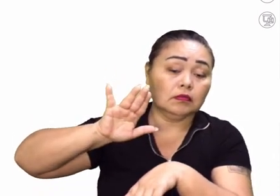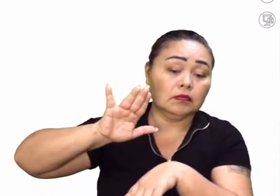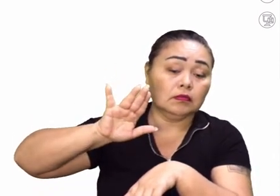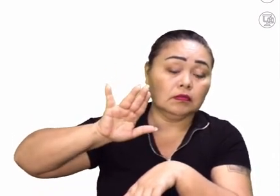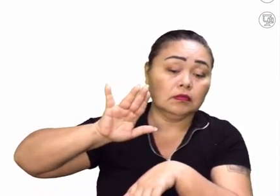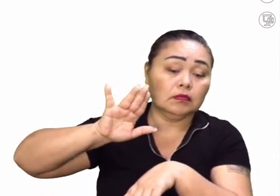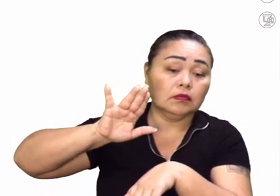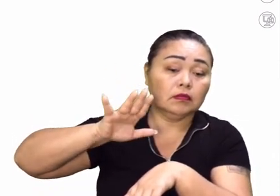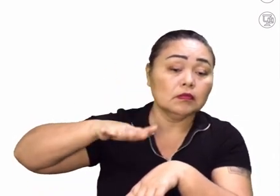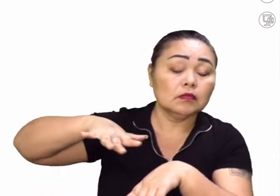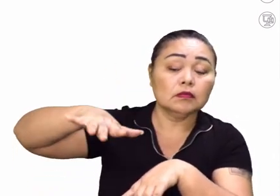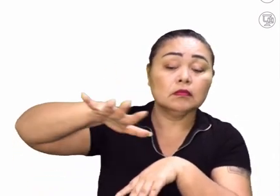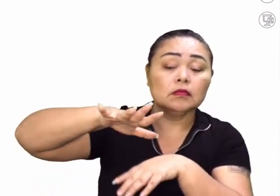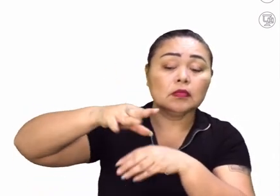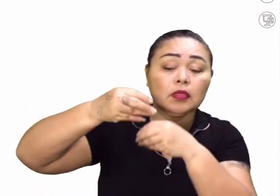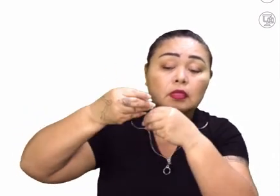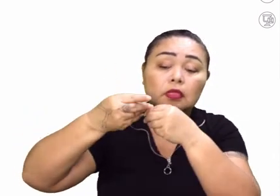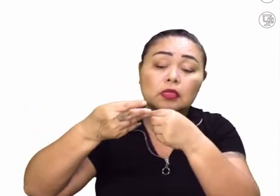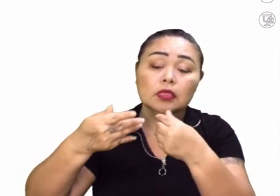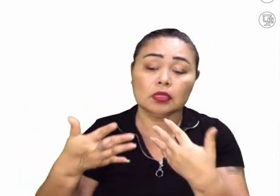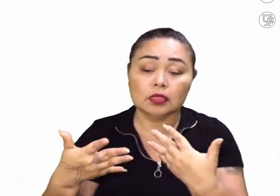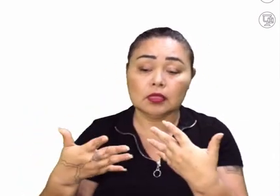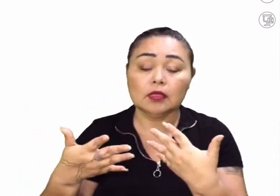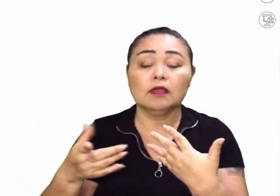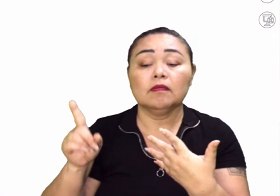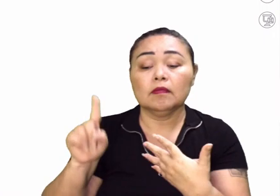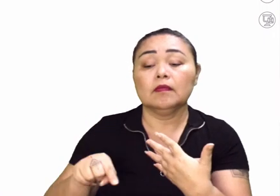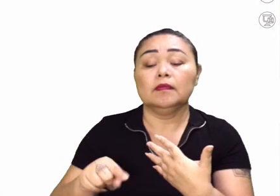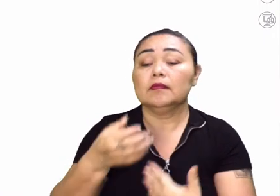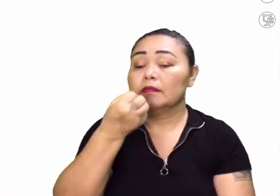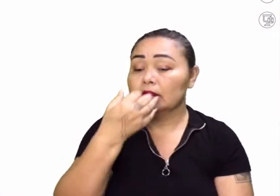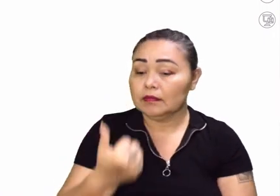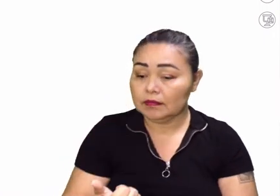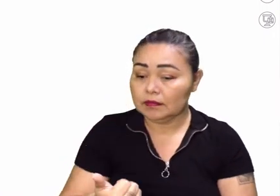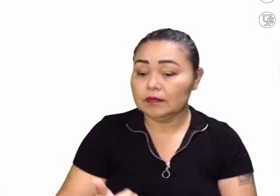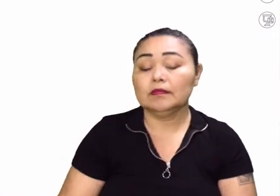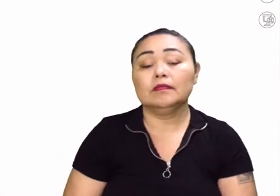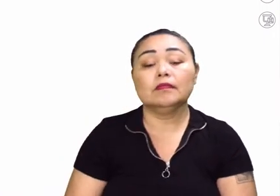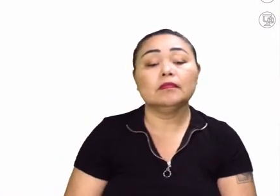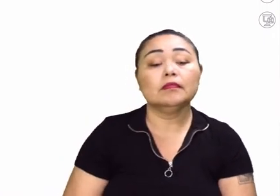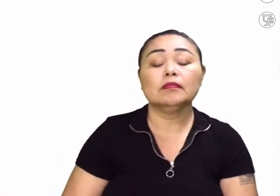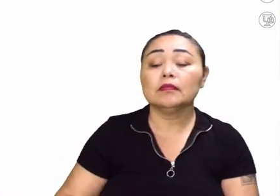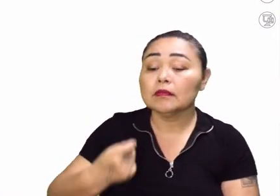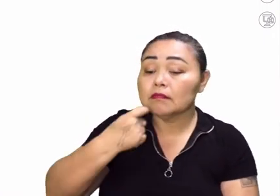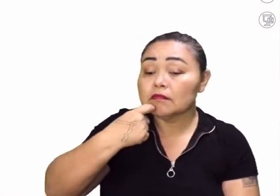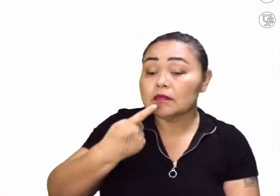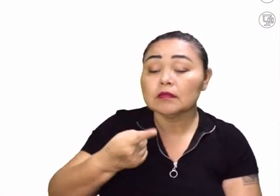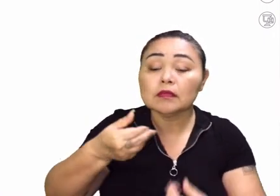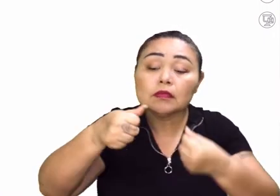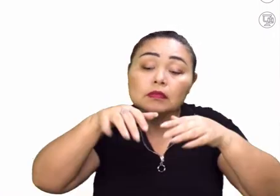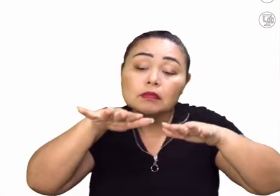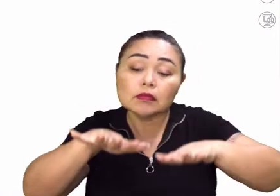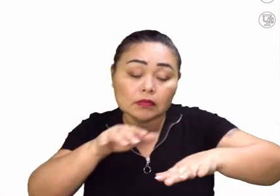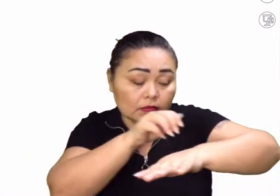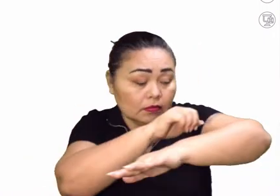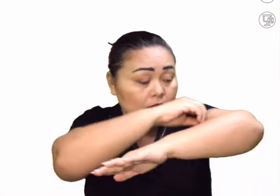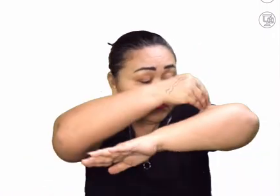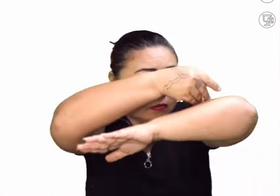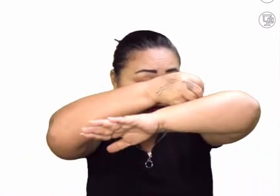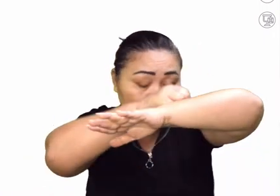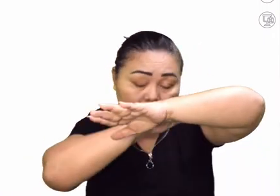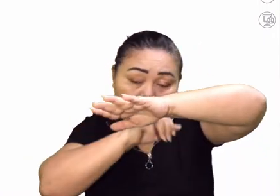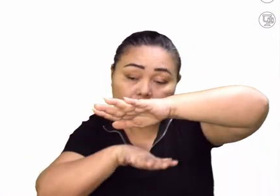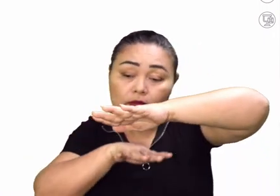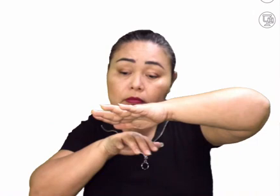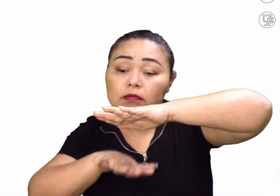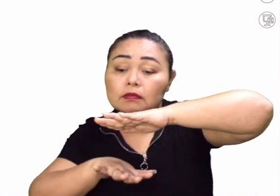com essa área desgastada exatamente muito bem são elas estão recebendo sedimento né das áreas mais elevadas né